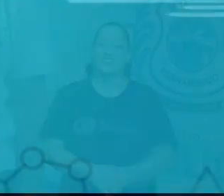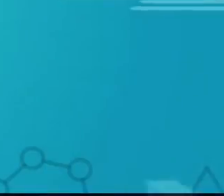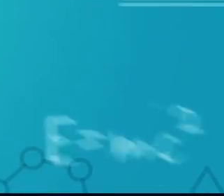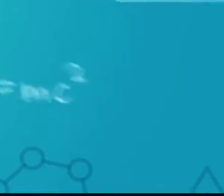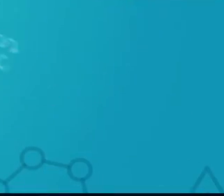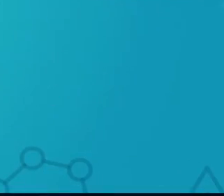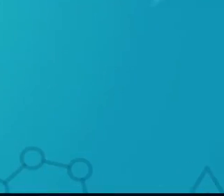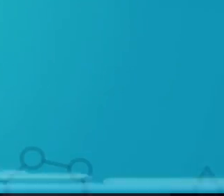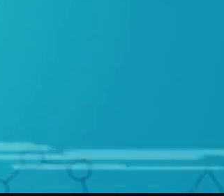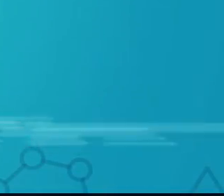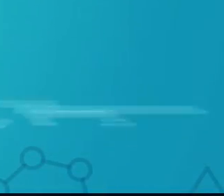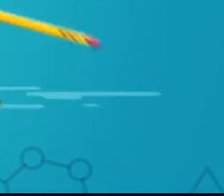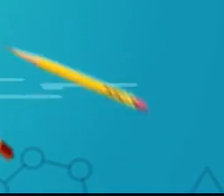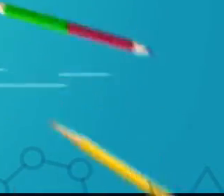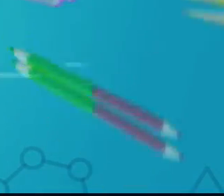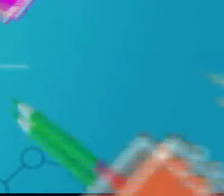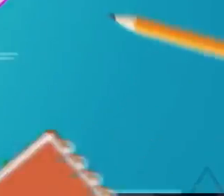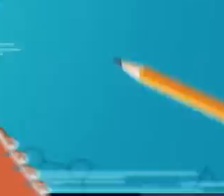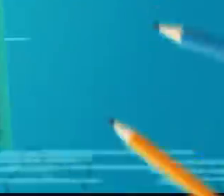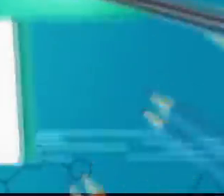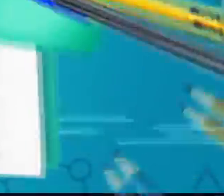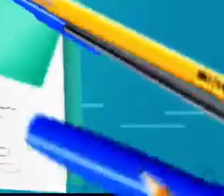E aí